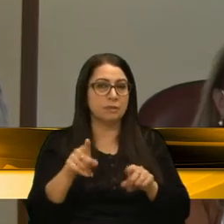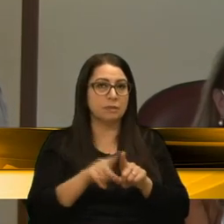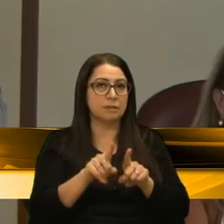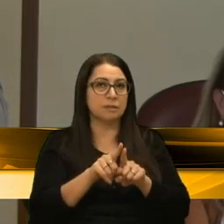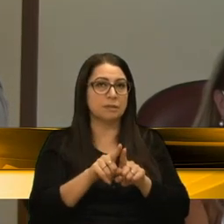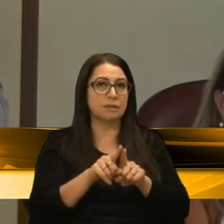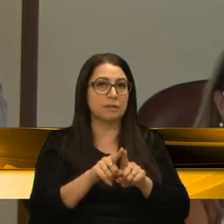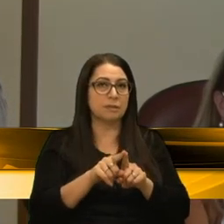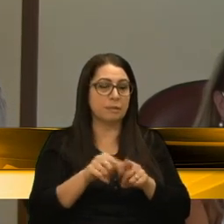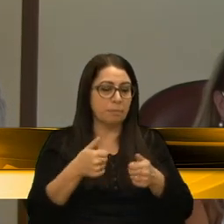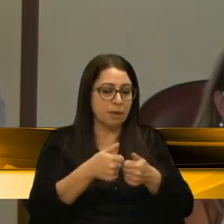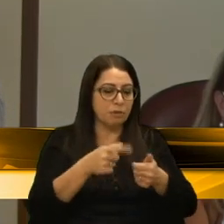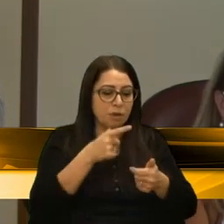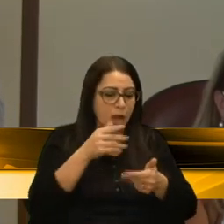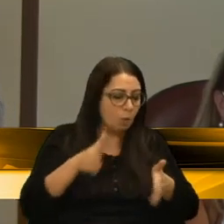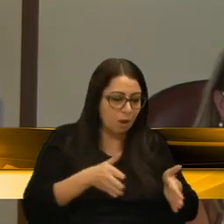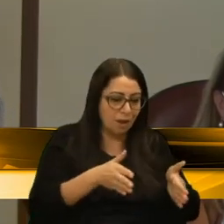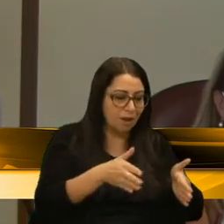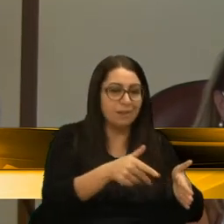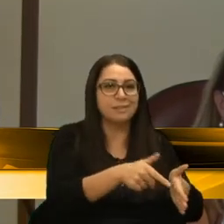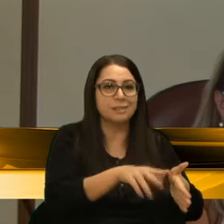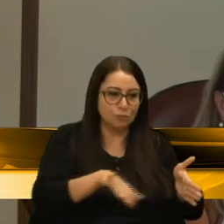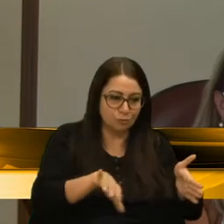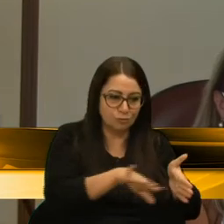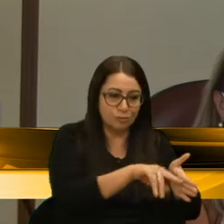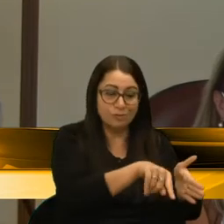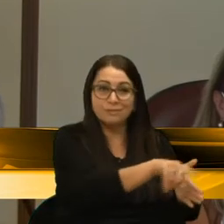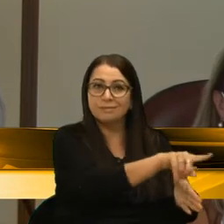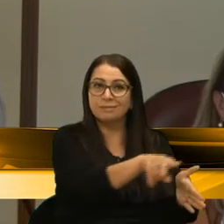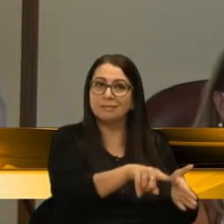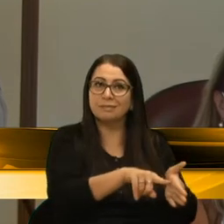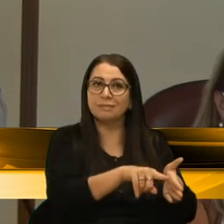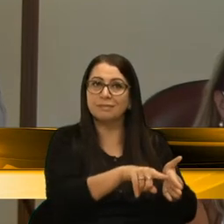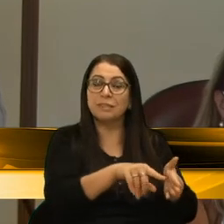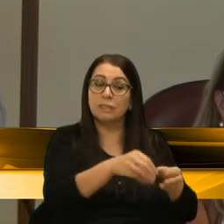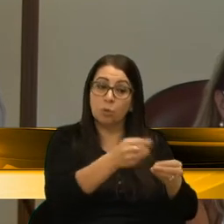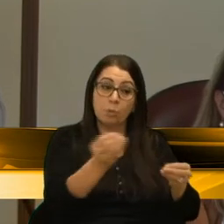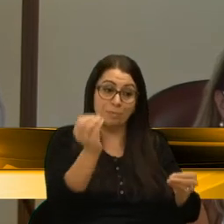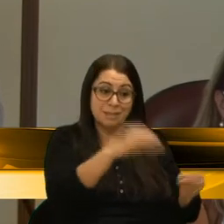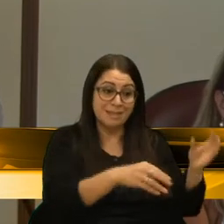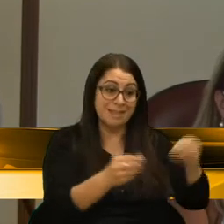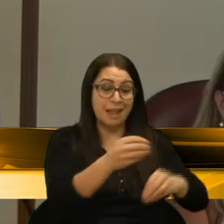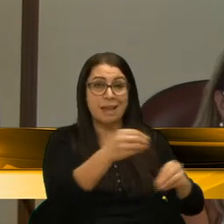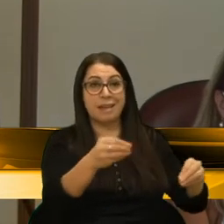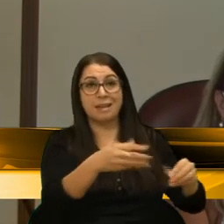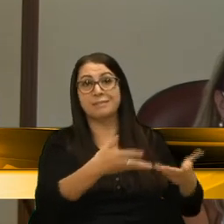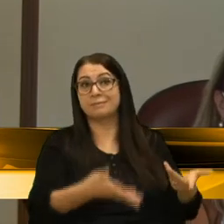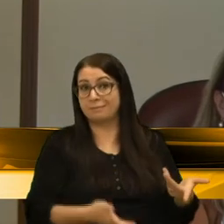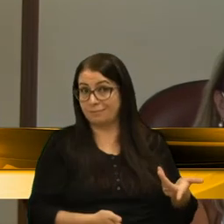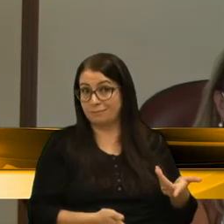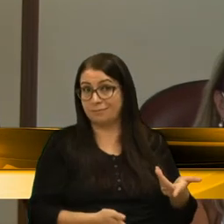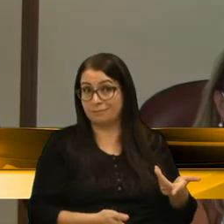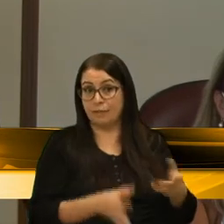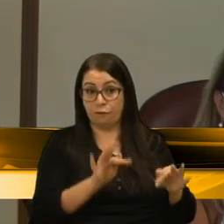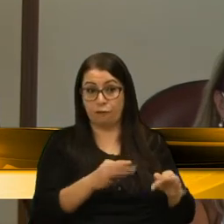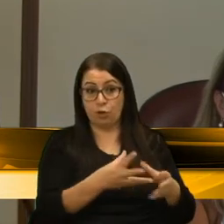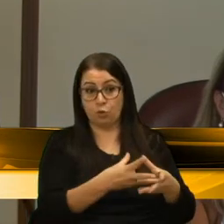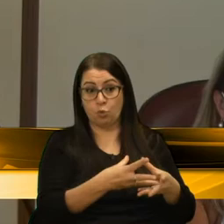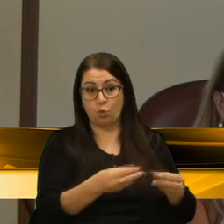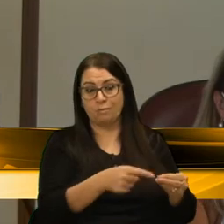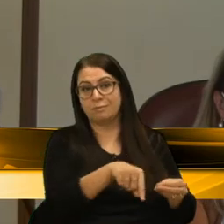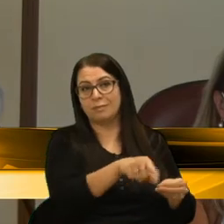as nascentes d'águas, que tem geralmente nesse lugar e que elas são ateradas quando se faz uma terraplanagem. Então, por